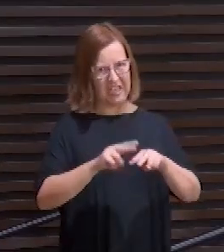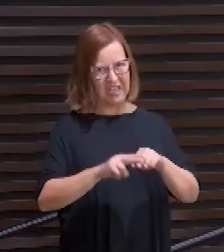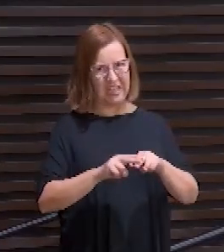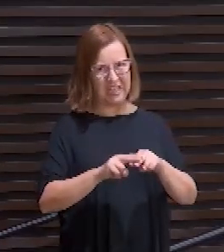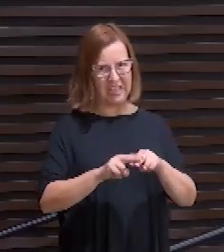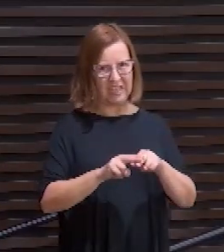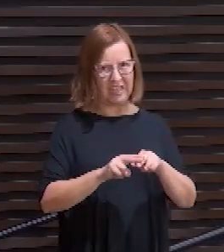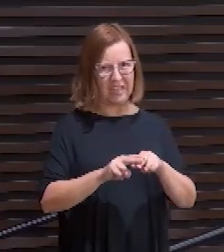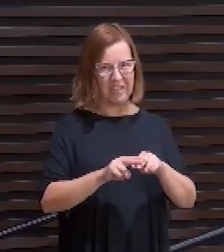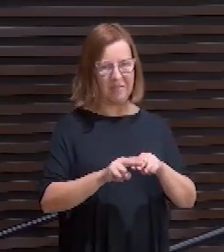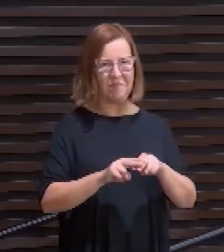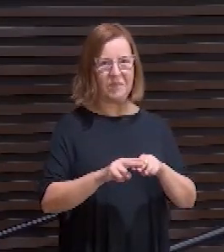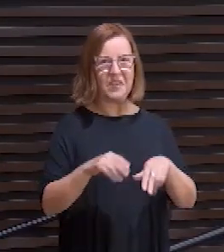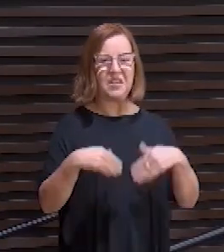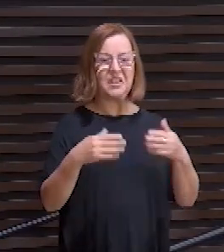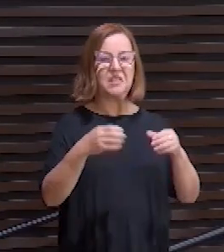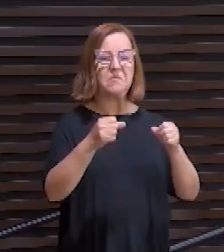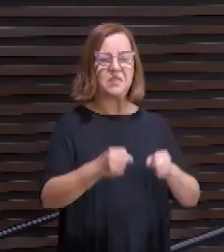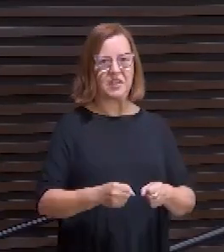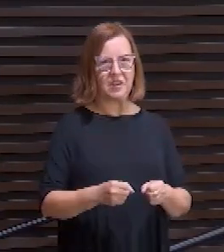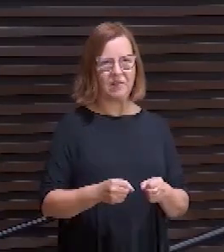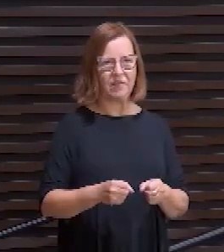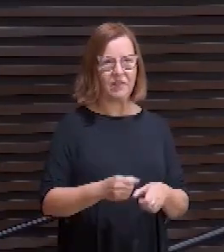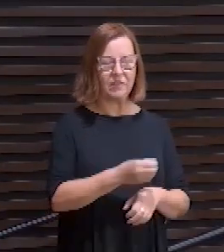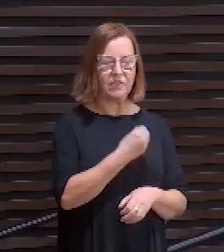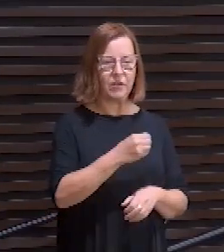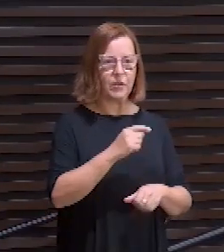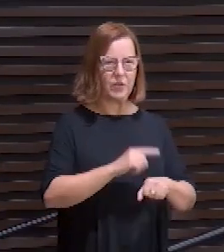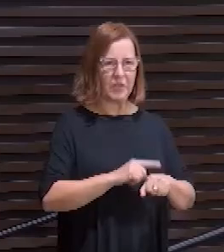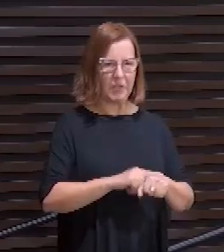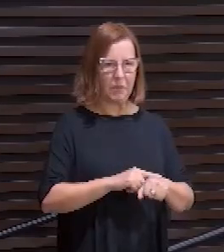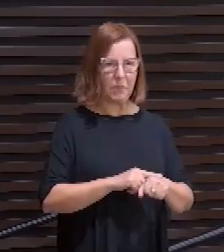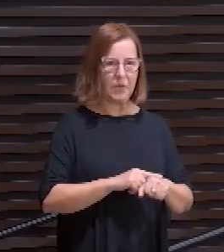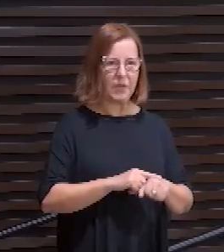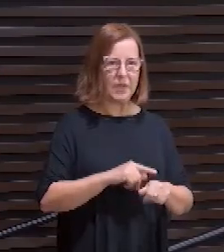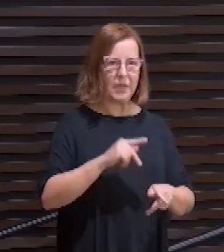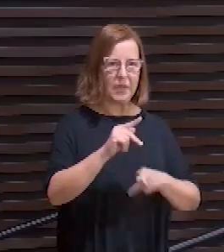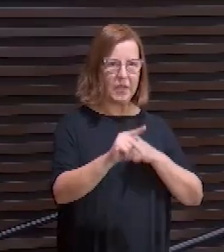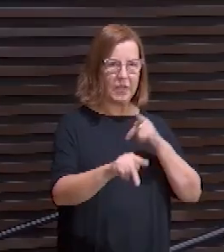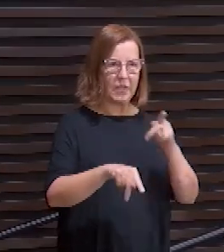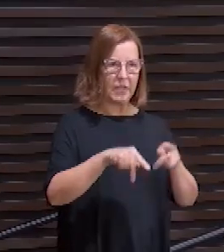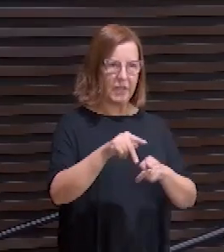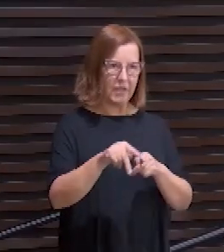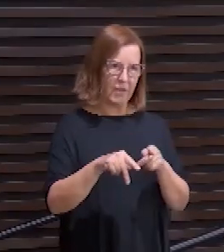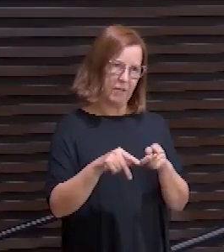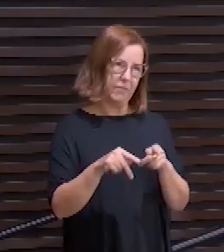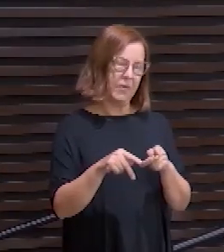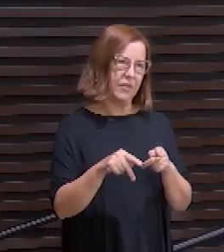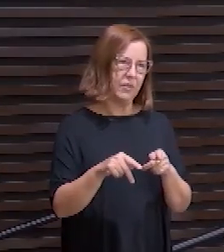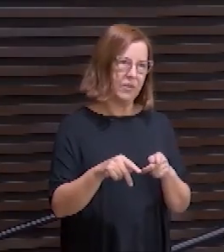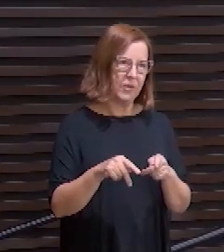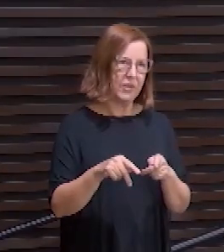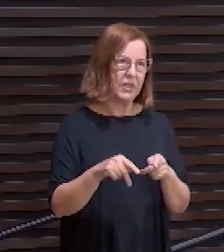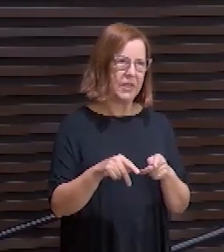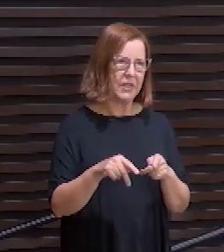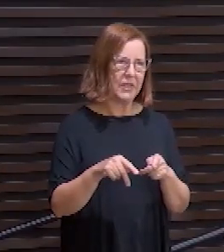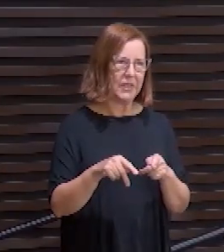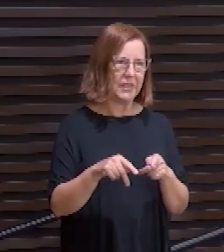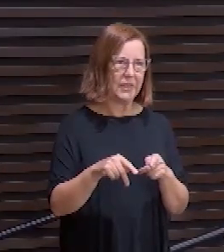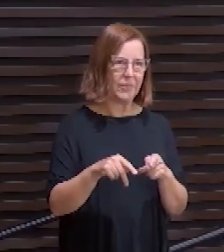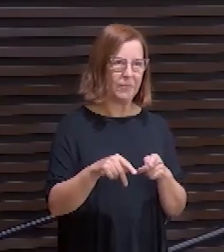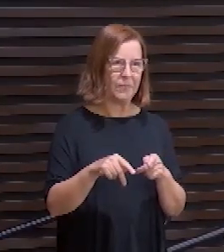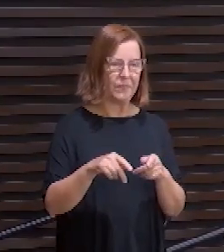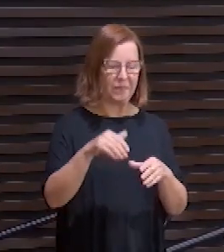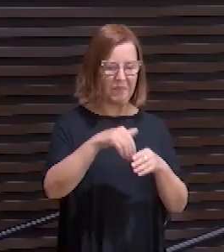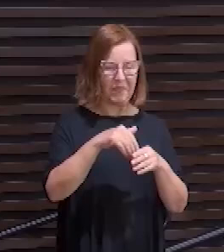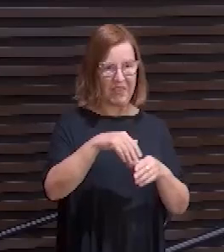Nós vivemos num tempo onde pessoas eleitas são retiradas do poder que o povo colocou e são perseguidas até a prisão.